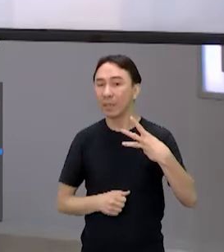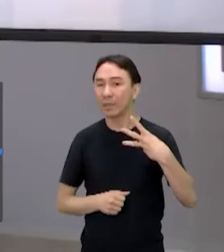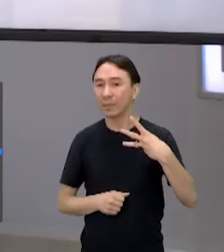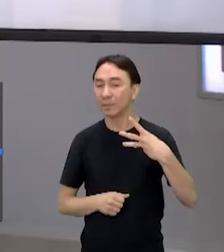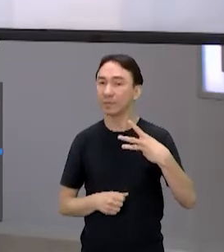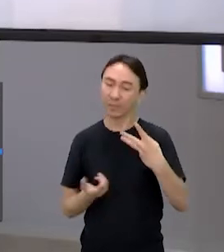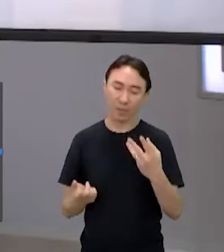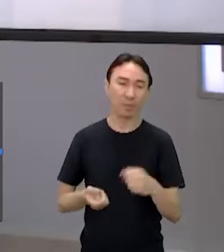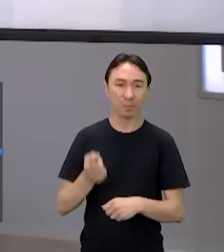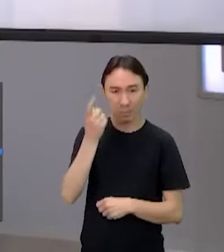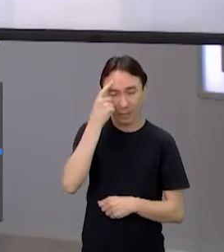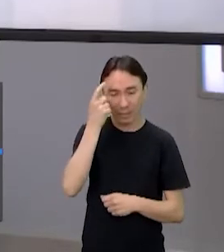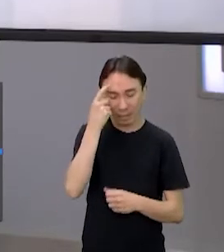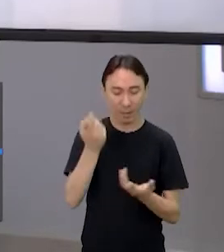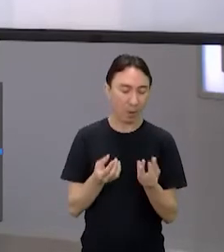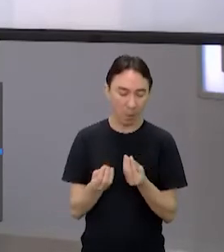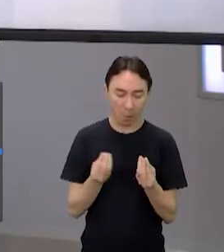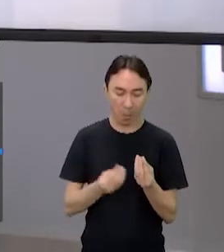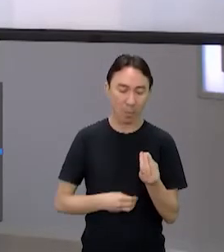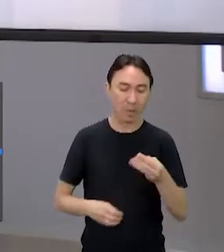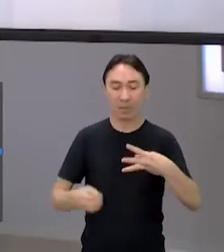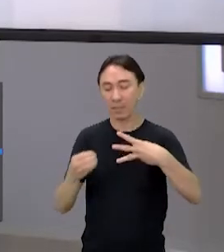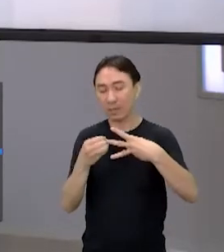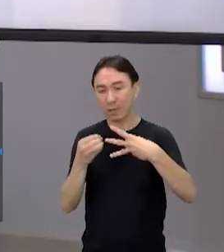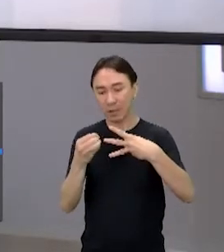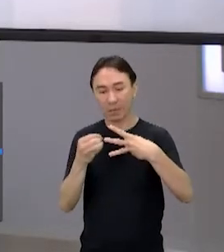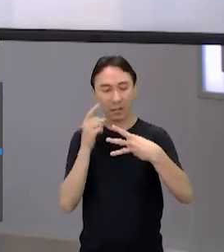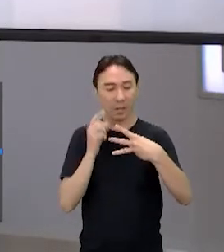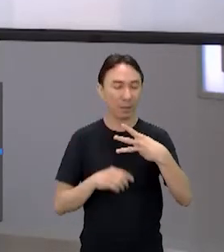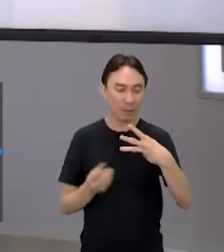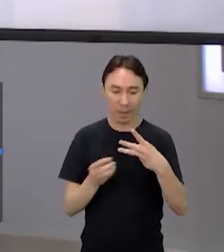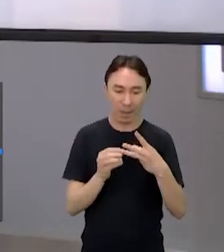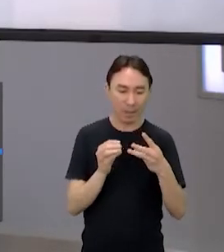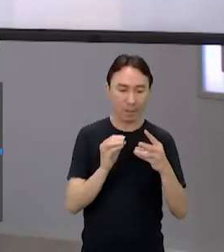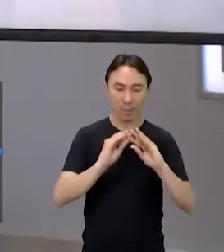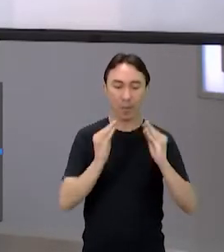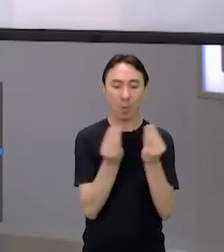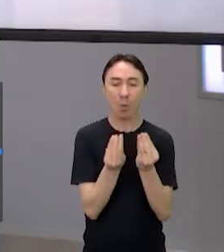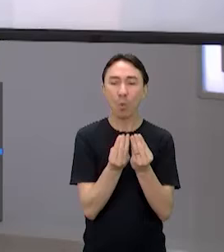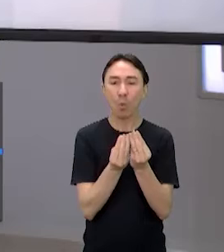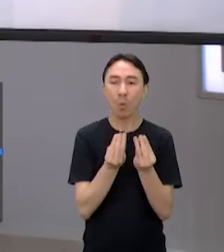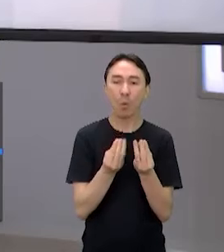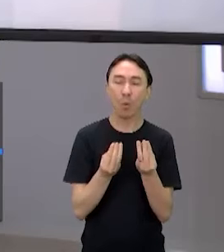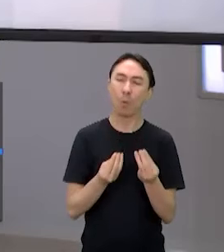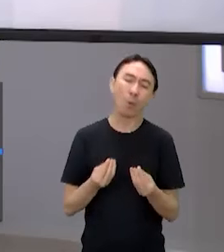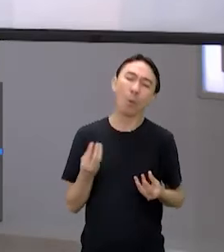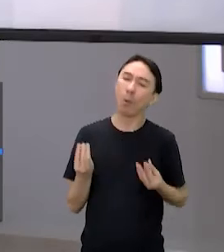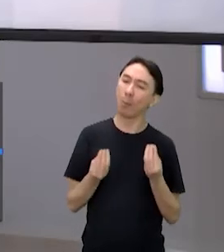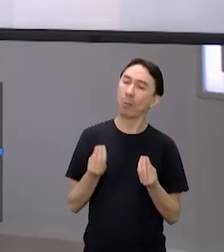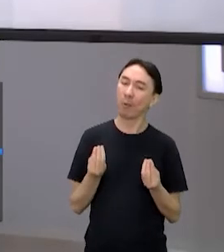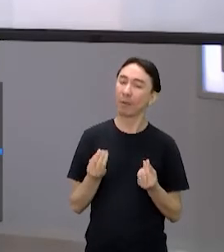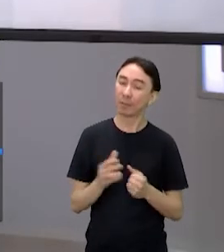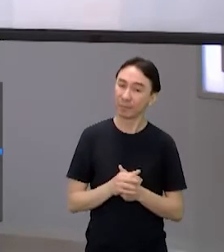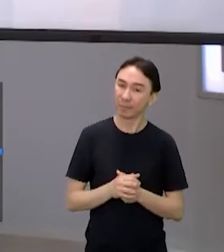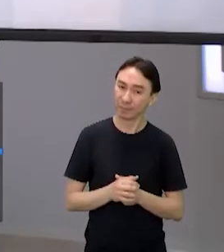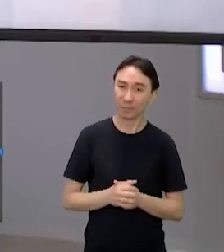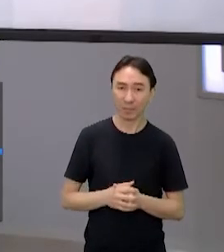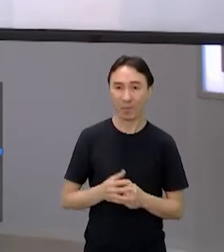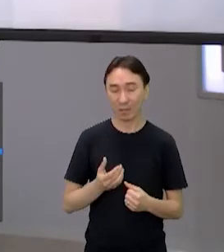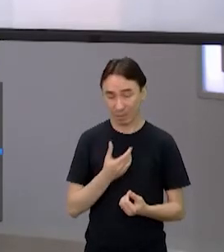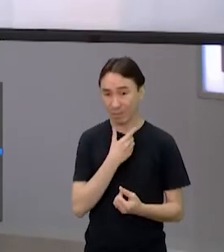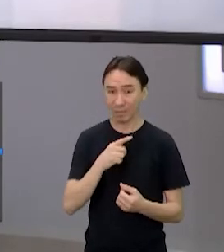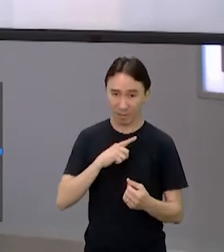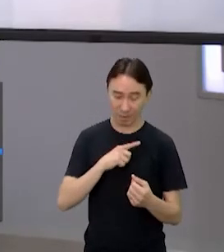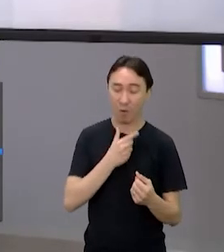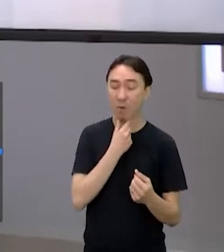como as nossas células adquiriram essa composição. E aí, Oparin e Haldane, eles trabalham com essa